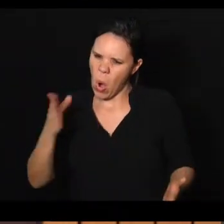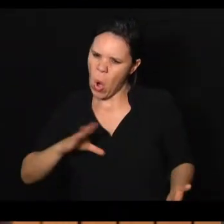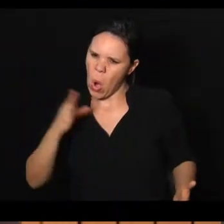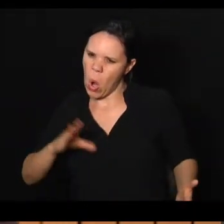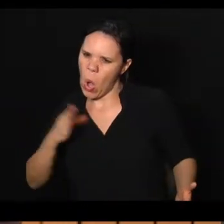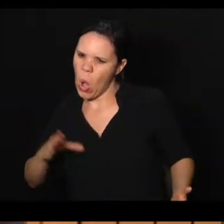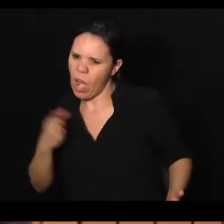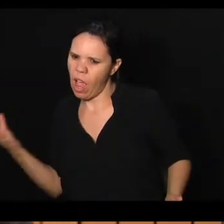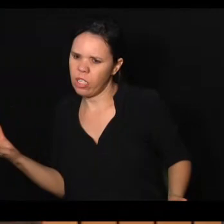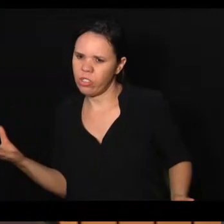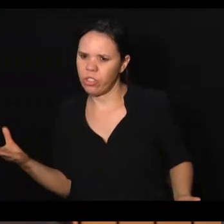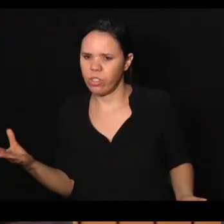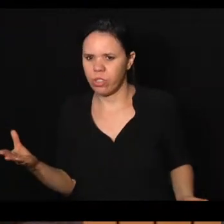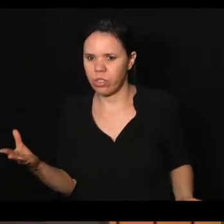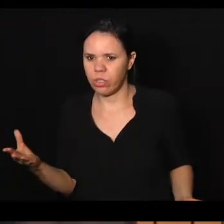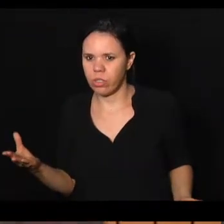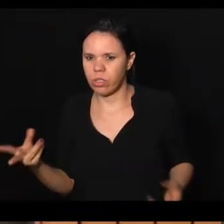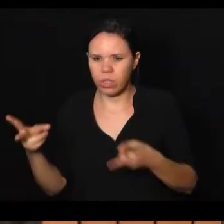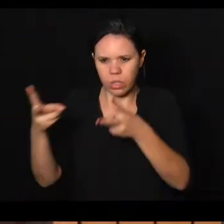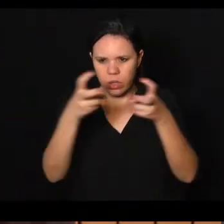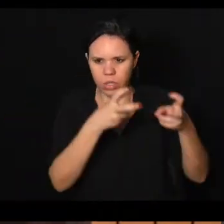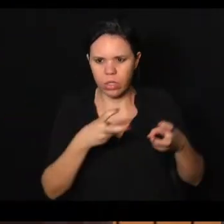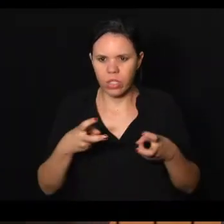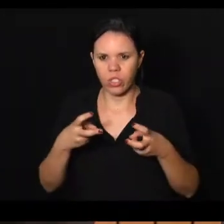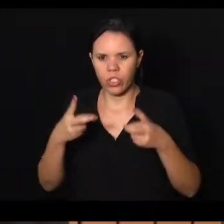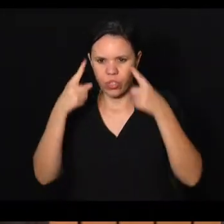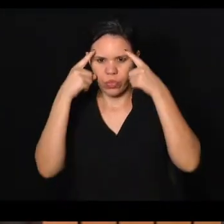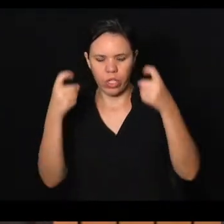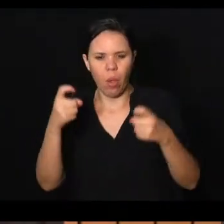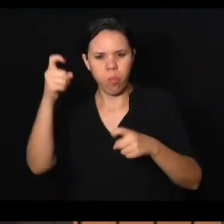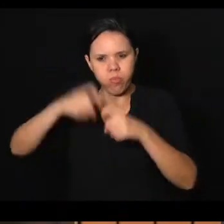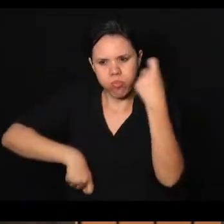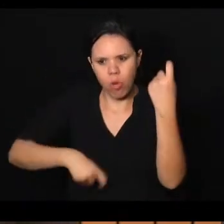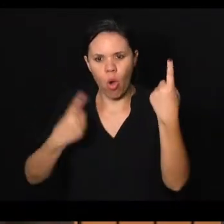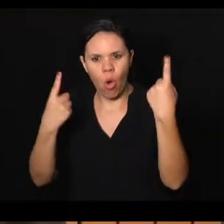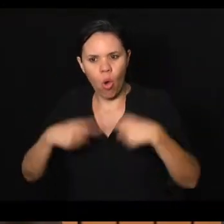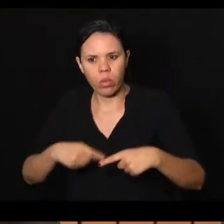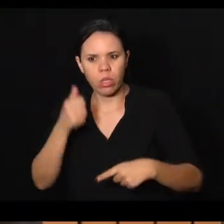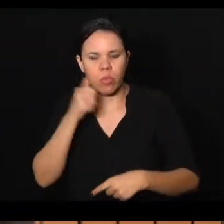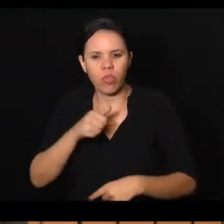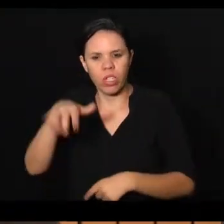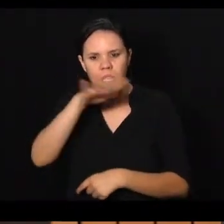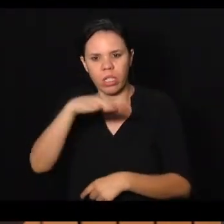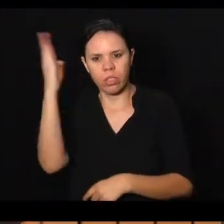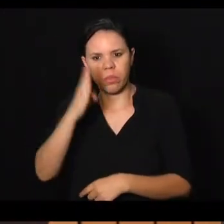coragem. Aí a gente vê aqui a violência sexual contra mulheres no Brasil.